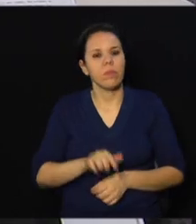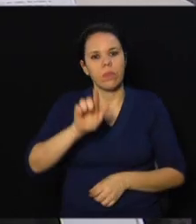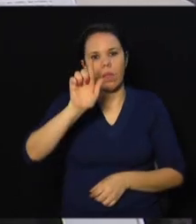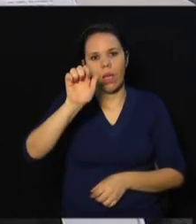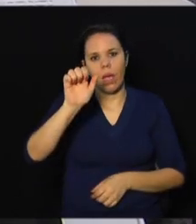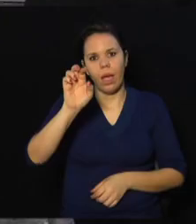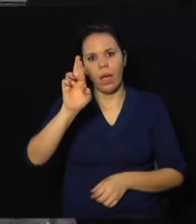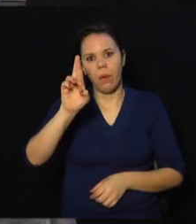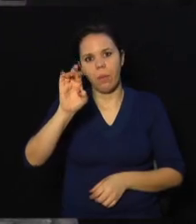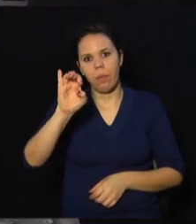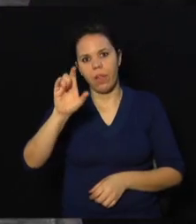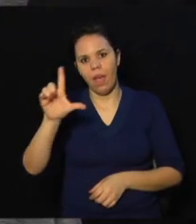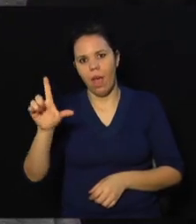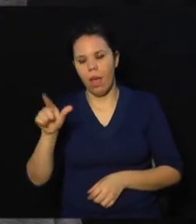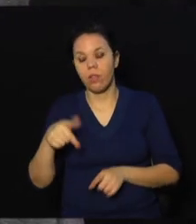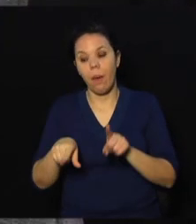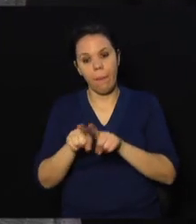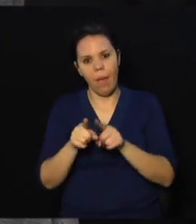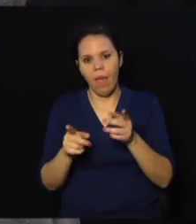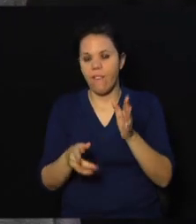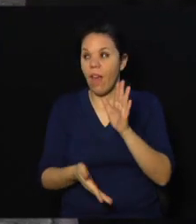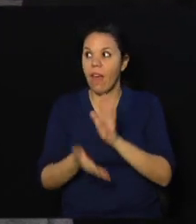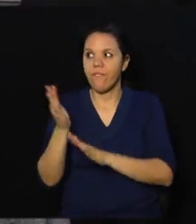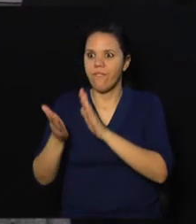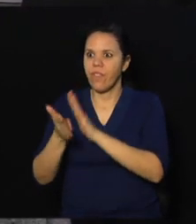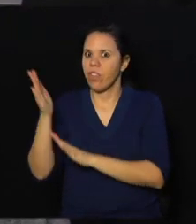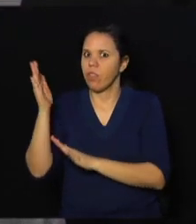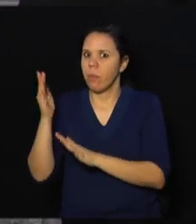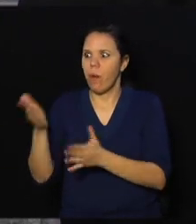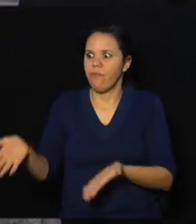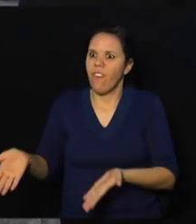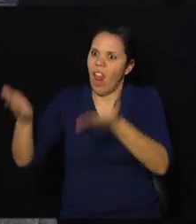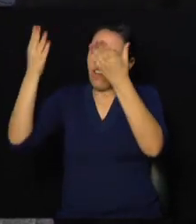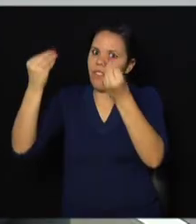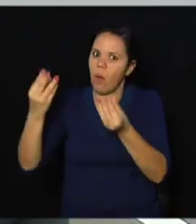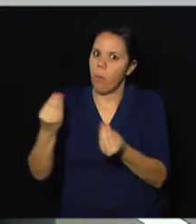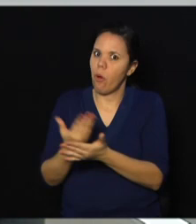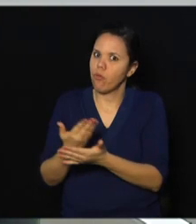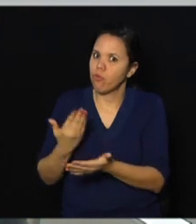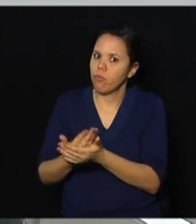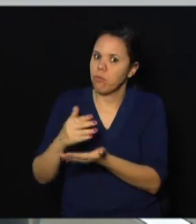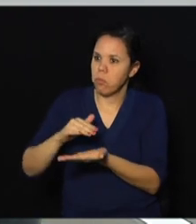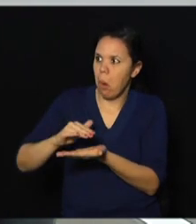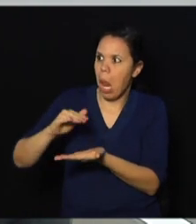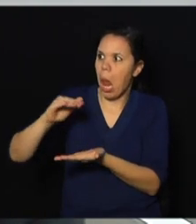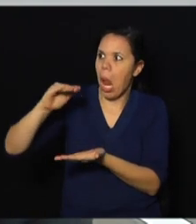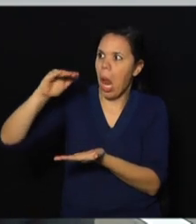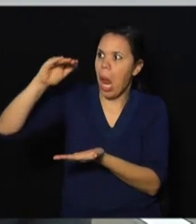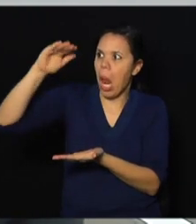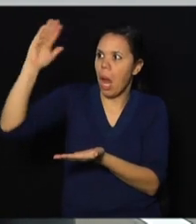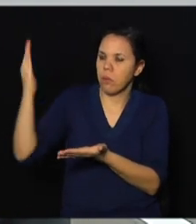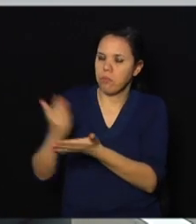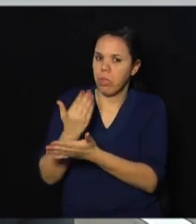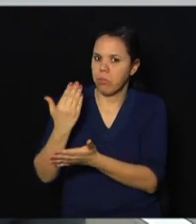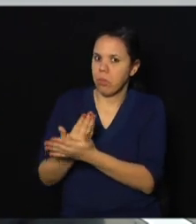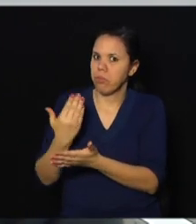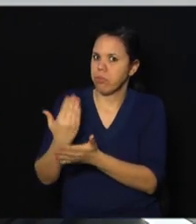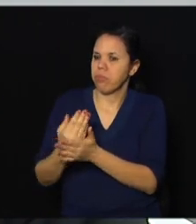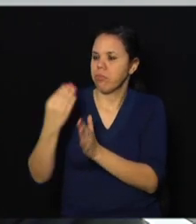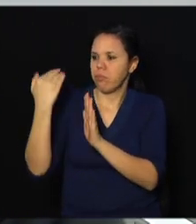mesma pegada. Vai viajar, mas não vai desgrudar dos estudos. Eu vou levar livro, vou levar lista,